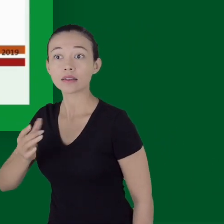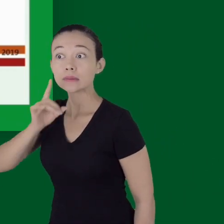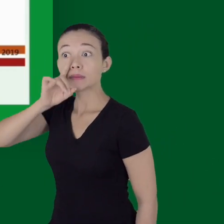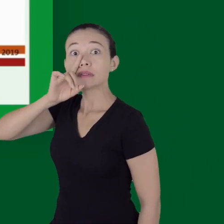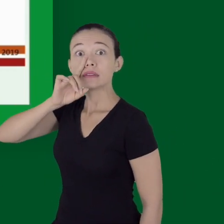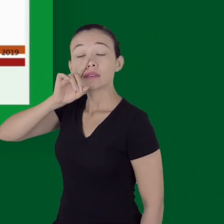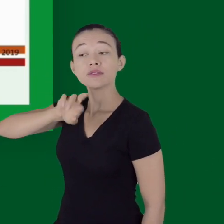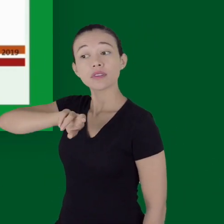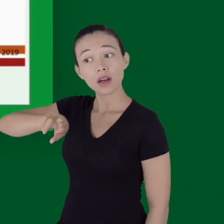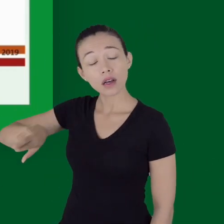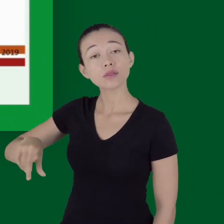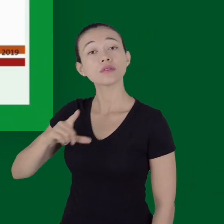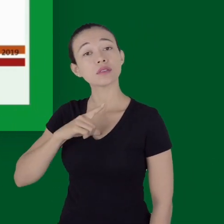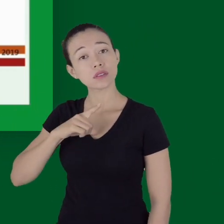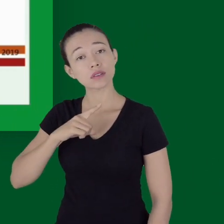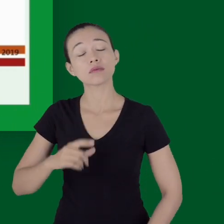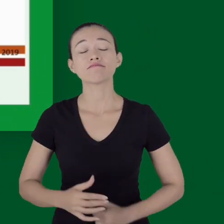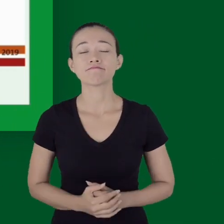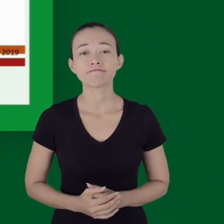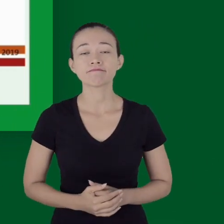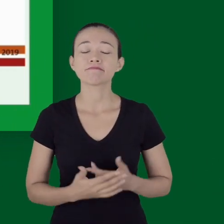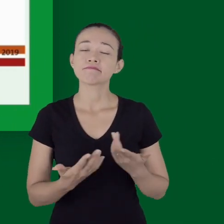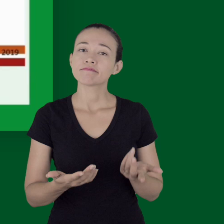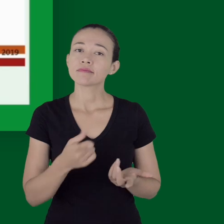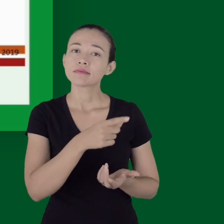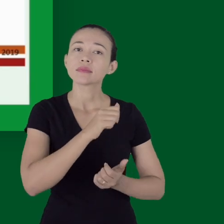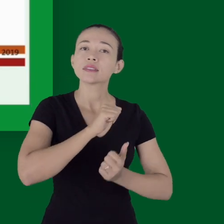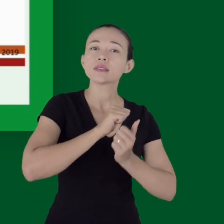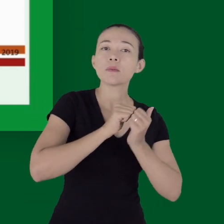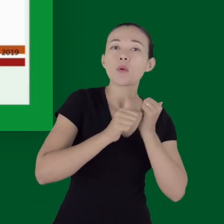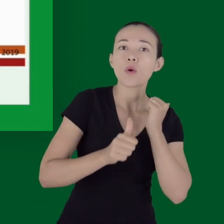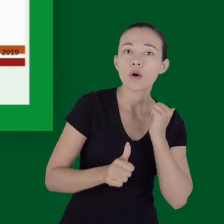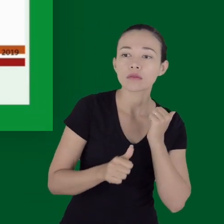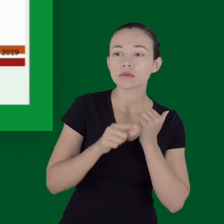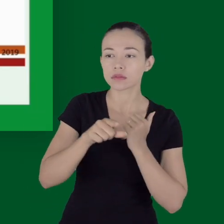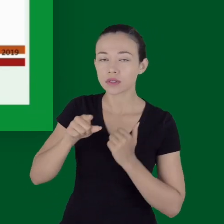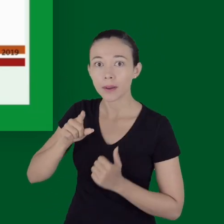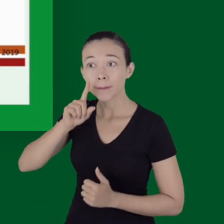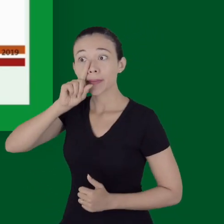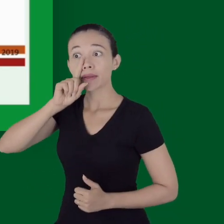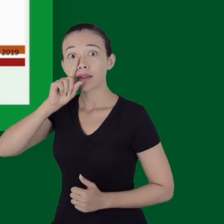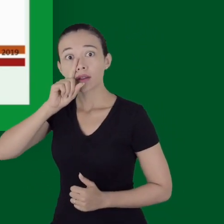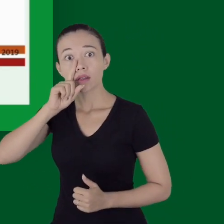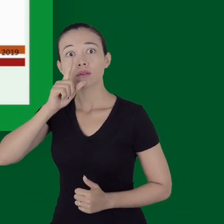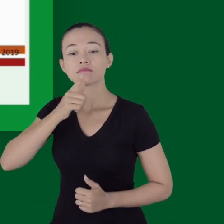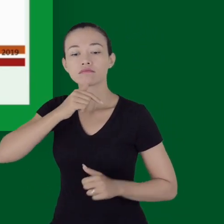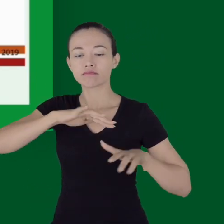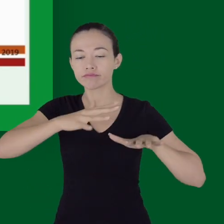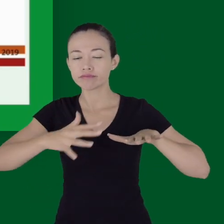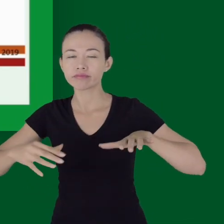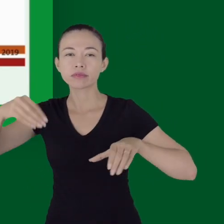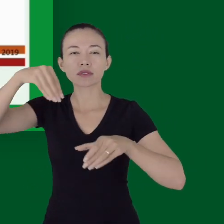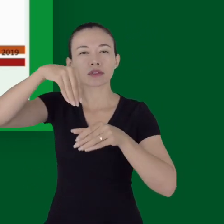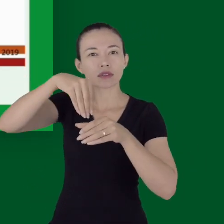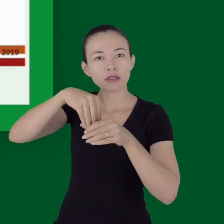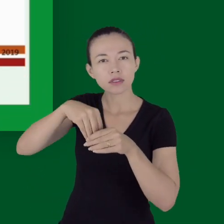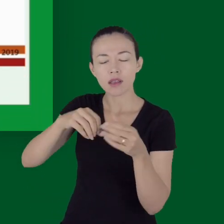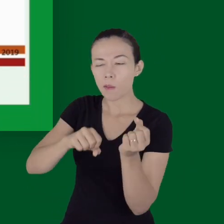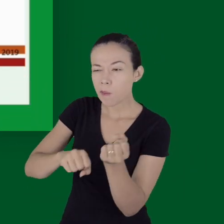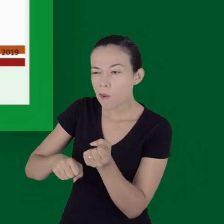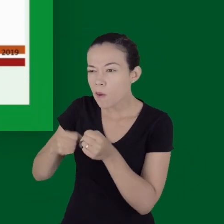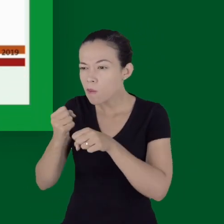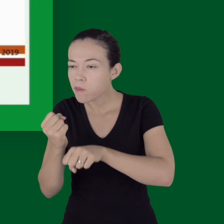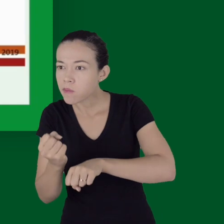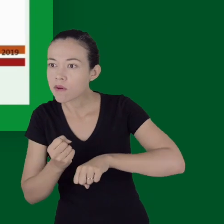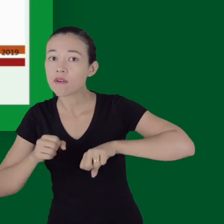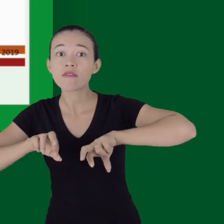eles apresentam brincadeiras mais arriscadas, e chegando na adolescência a praticar esportes